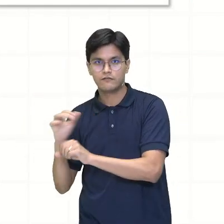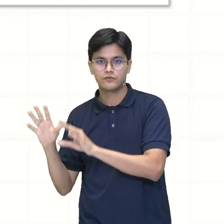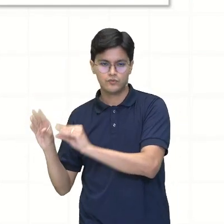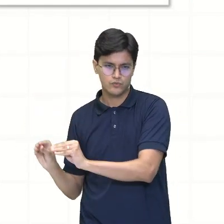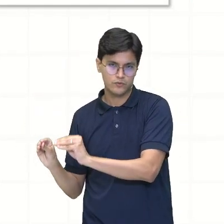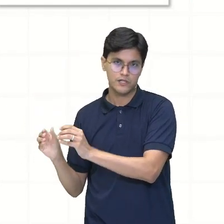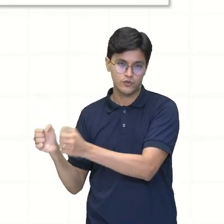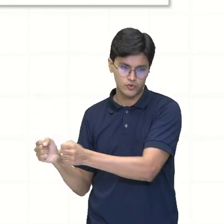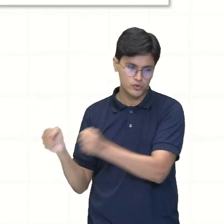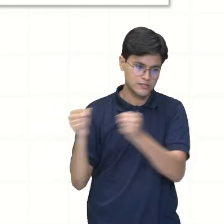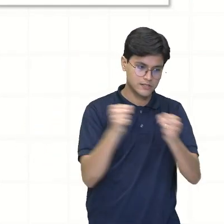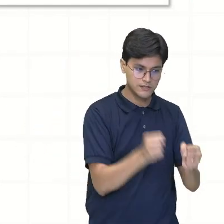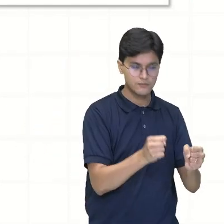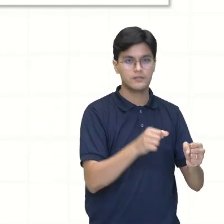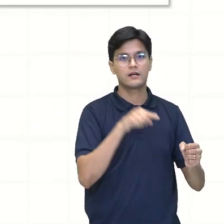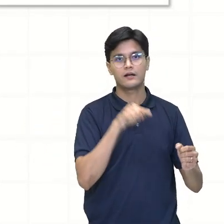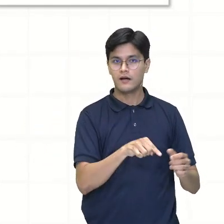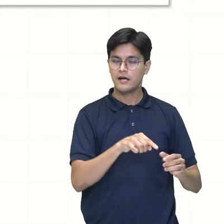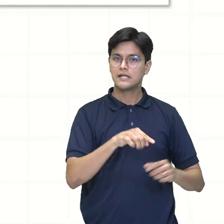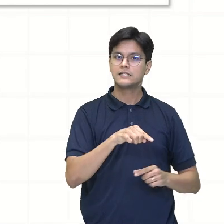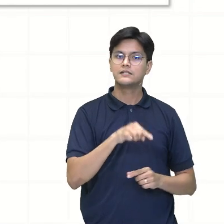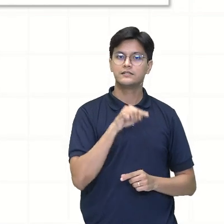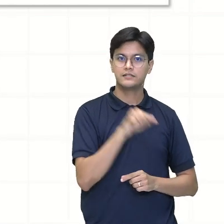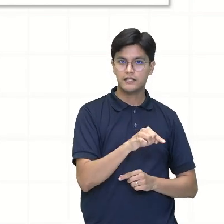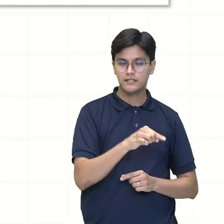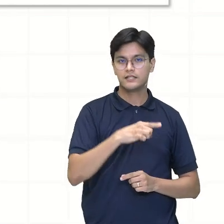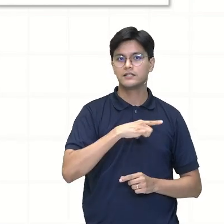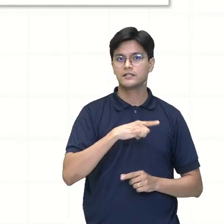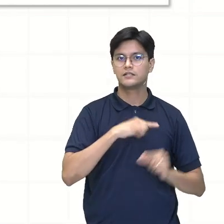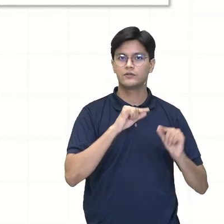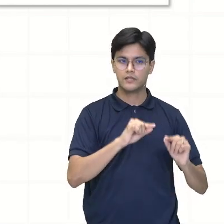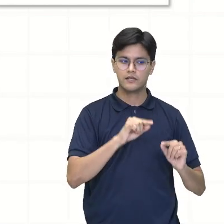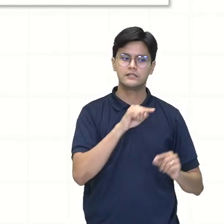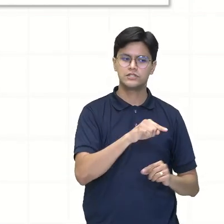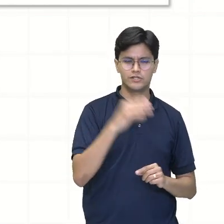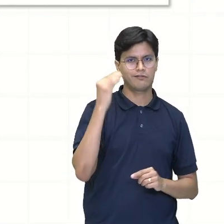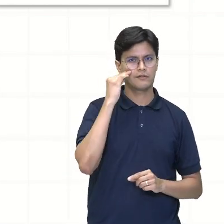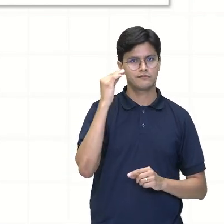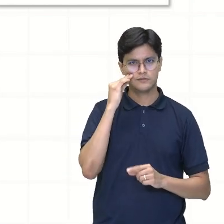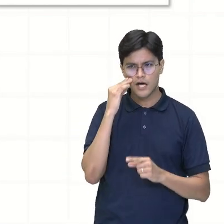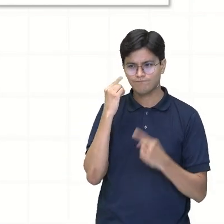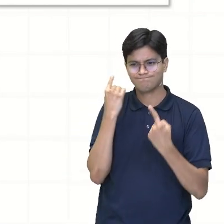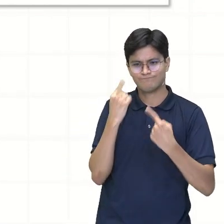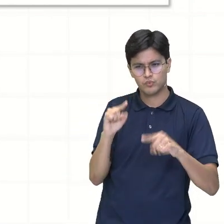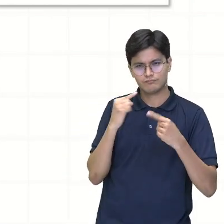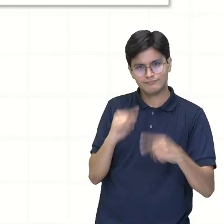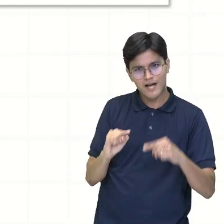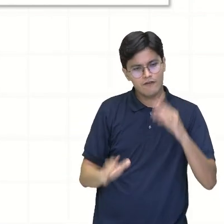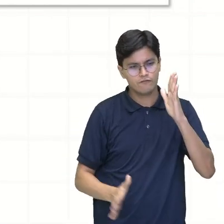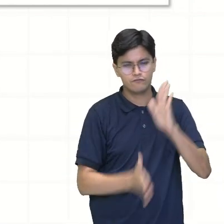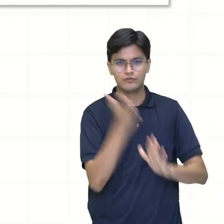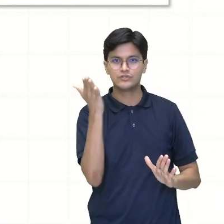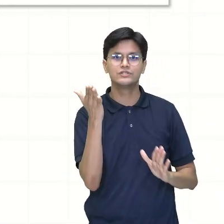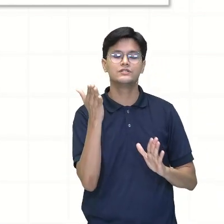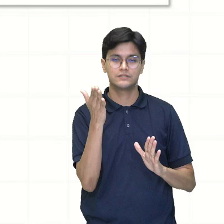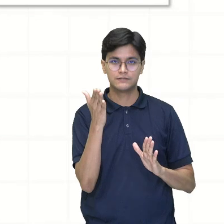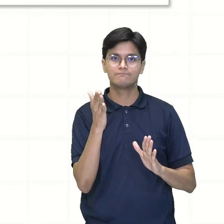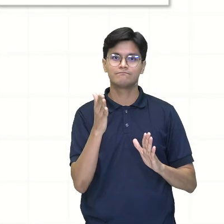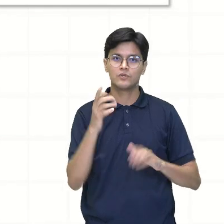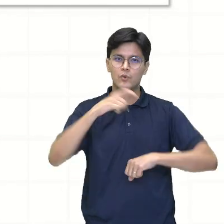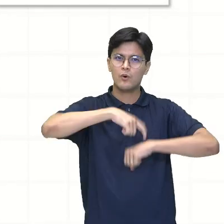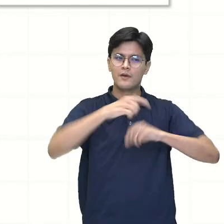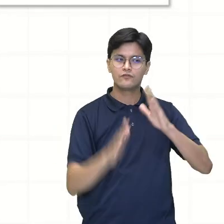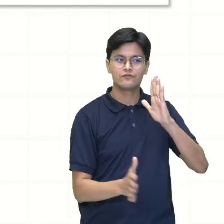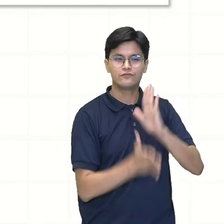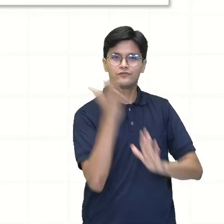e esses escravizados possuíam uma forma de resistência que era justamente a fuga, e quando eles fugiam, eles iam para